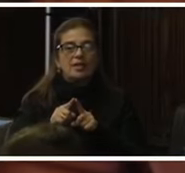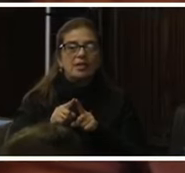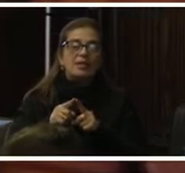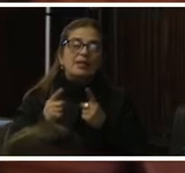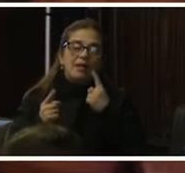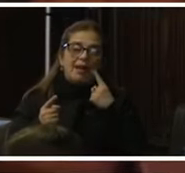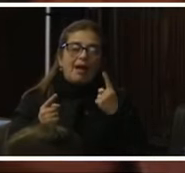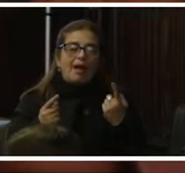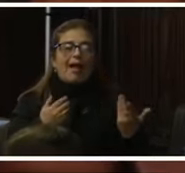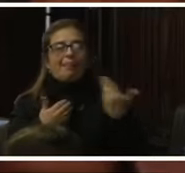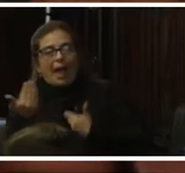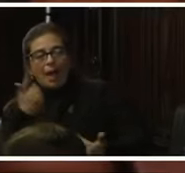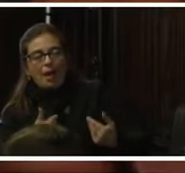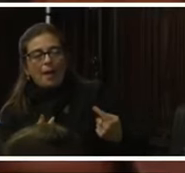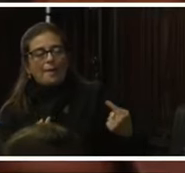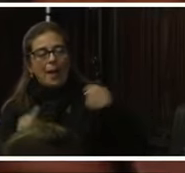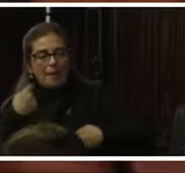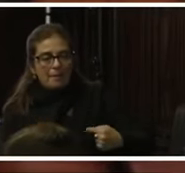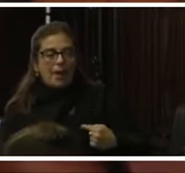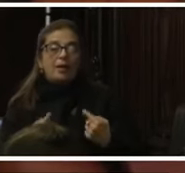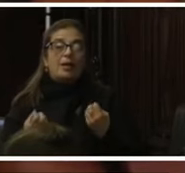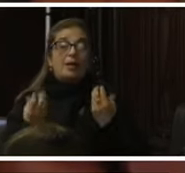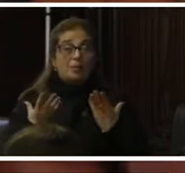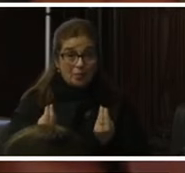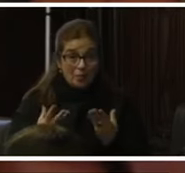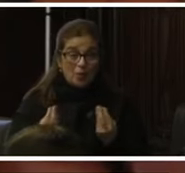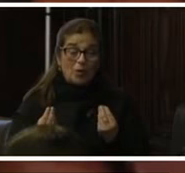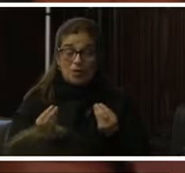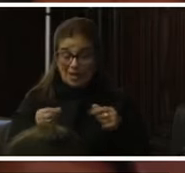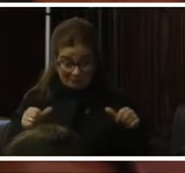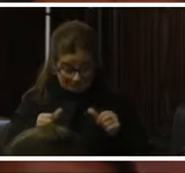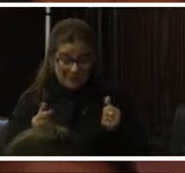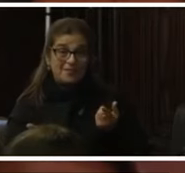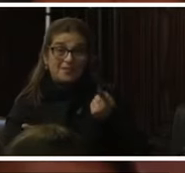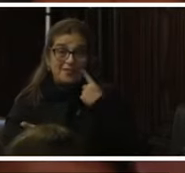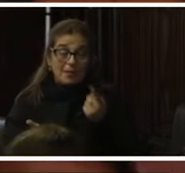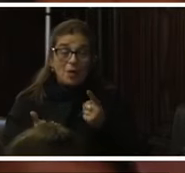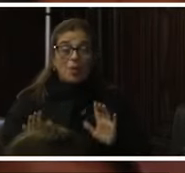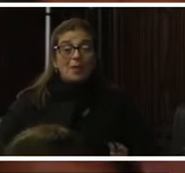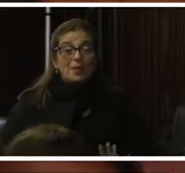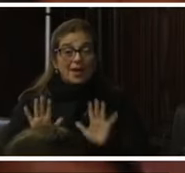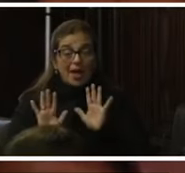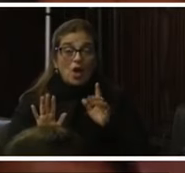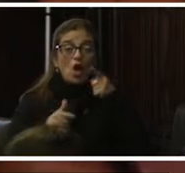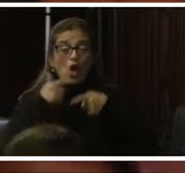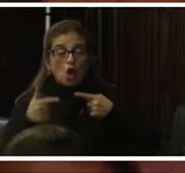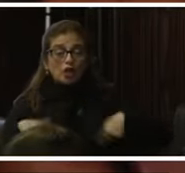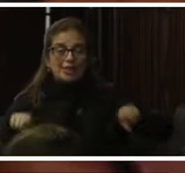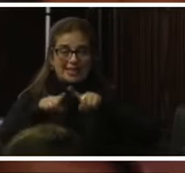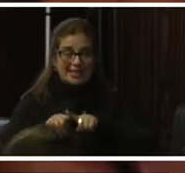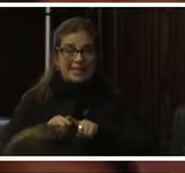ataques porque treinamento de tiros está sendo realizado nos povoados vizinhos nas aldeias e